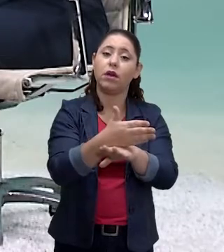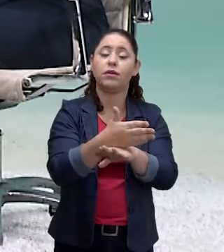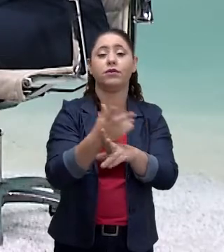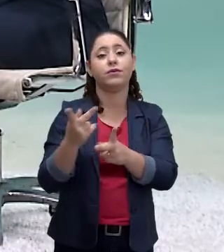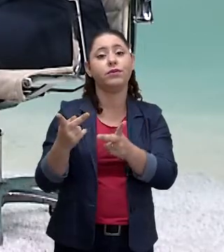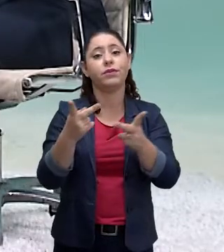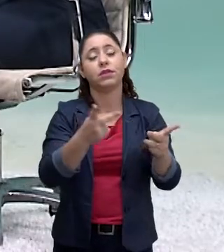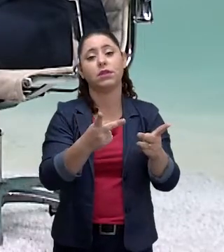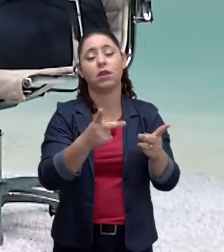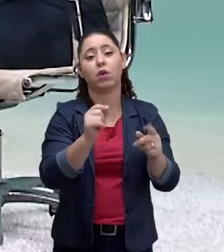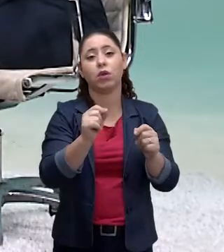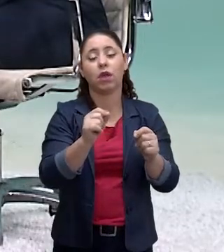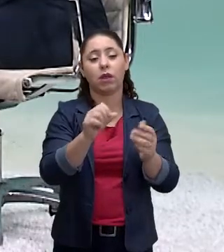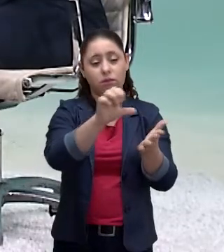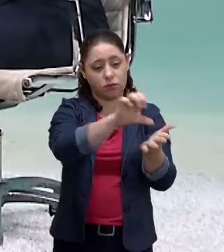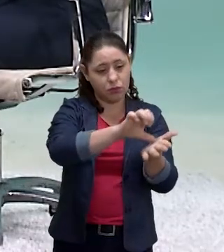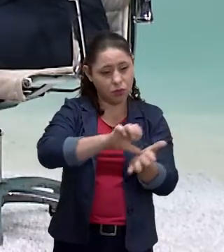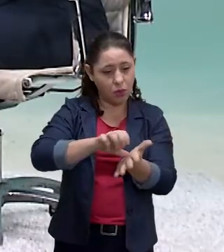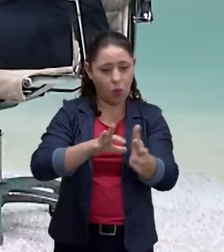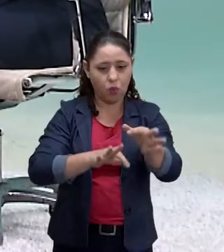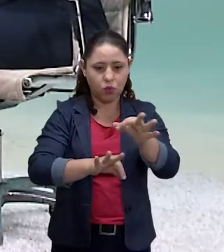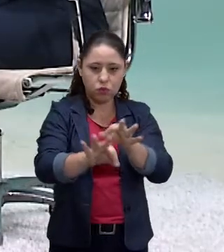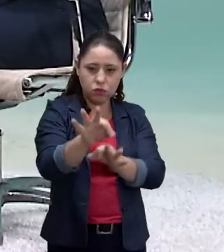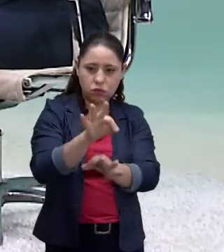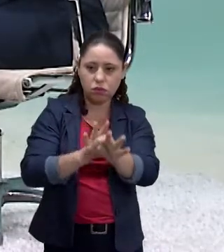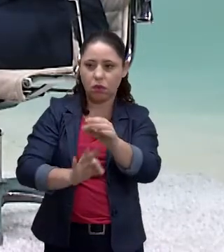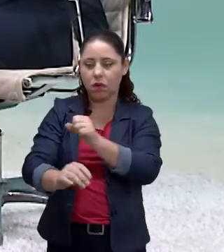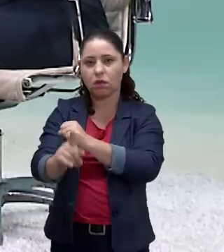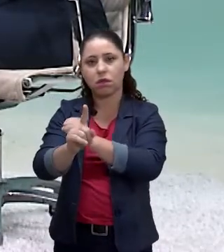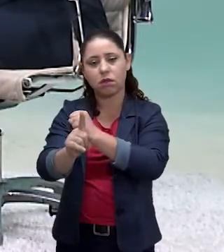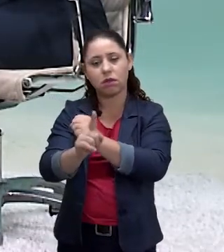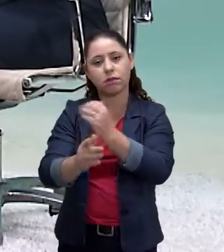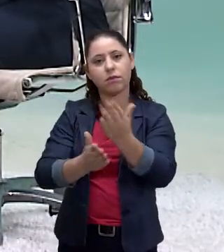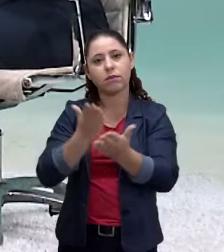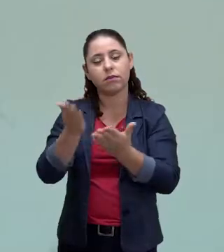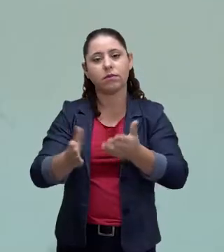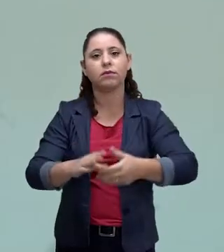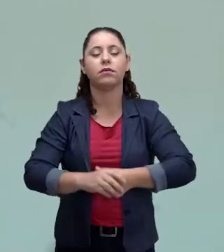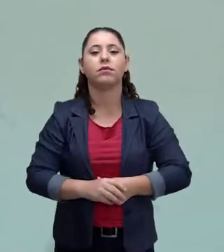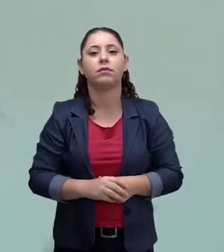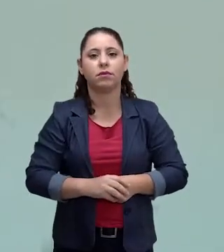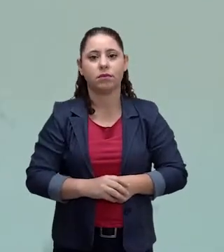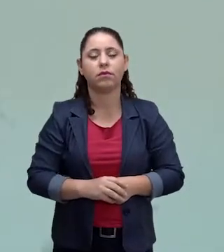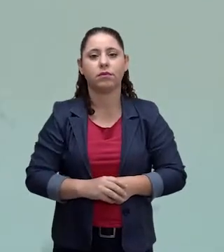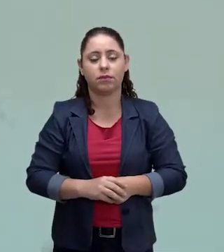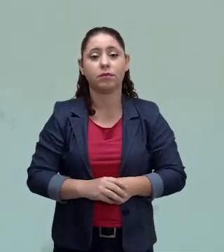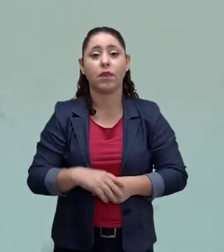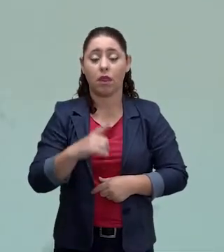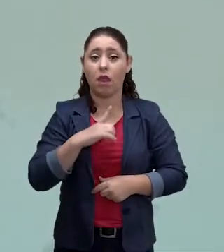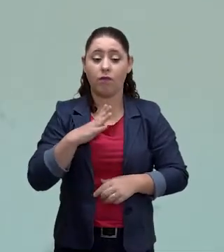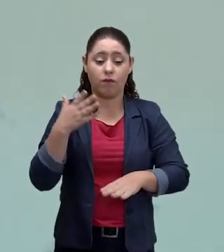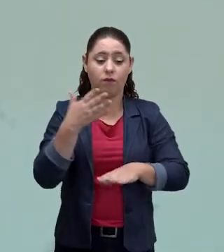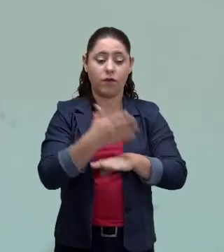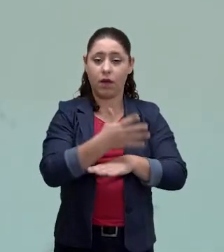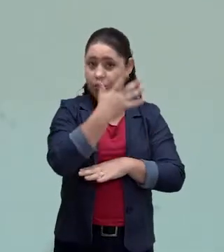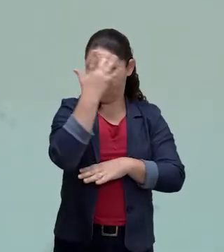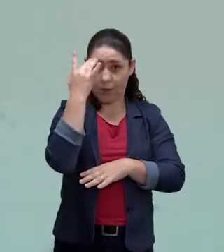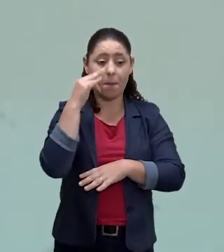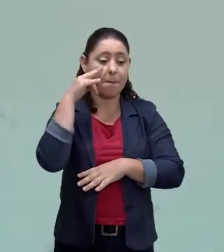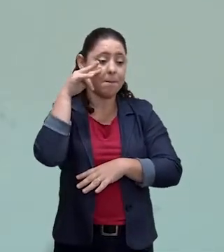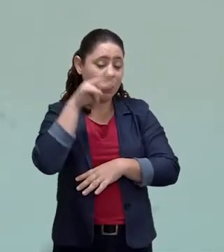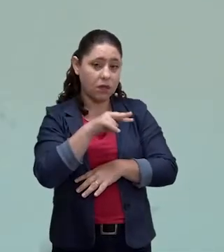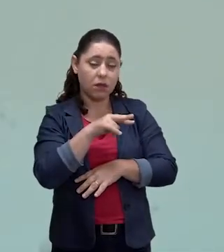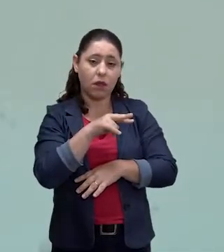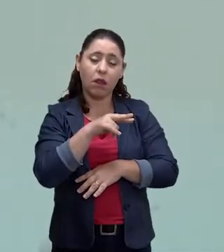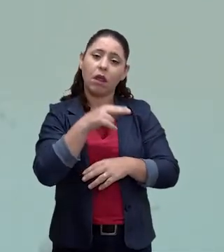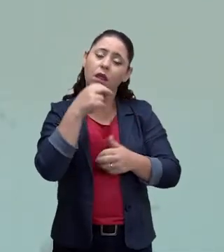chama de regionalização do atendimento em saúde mental. Uma equipe vai até lá, acessa o paciente